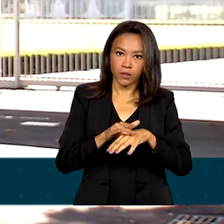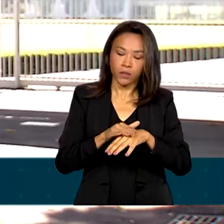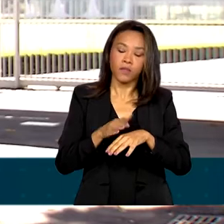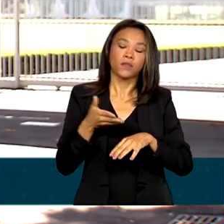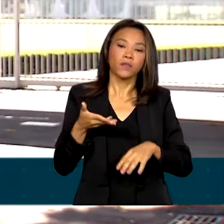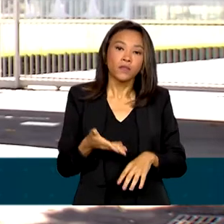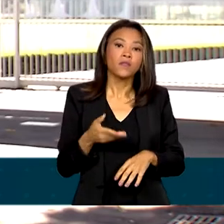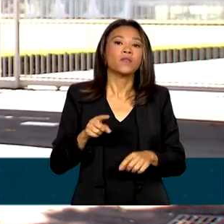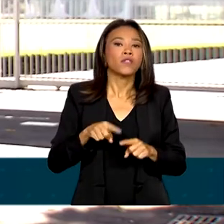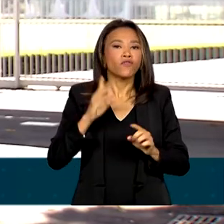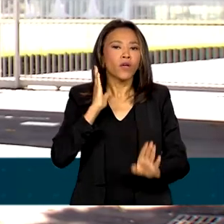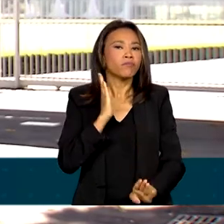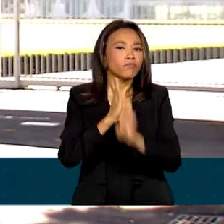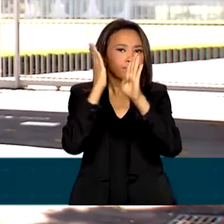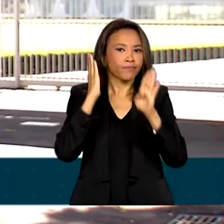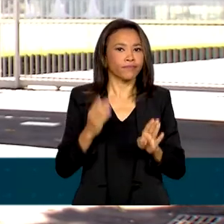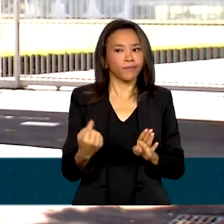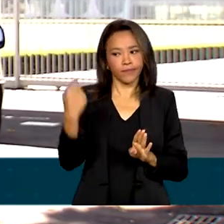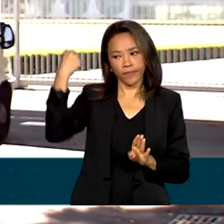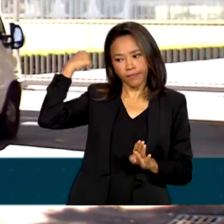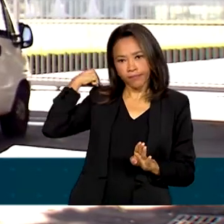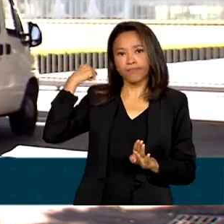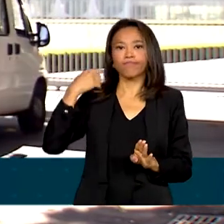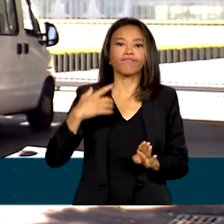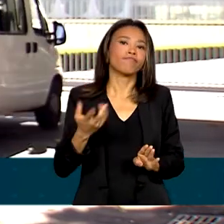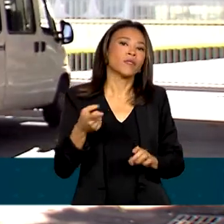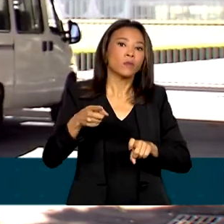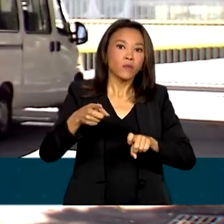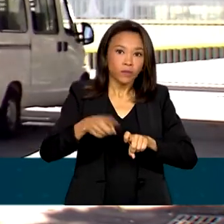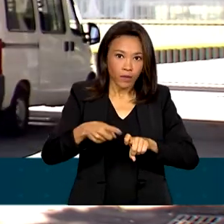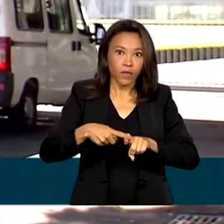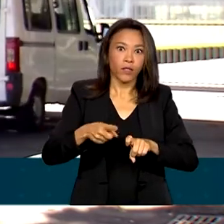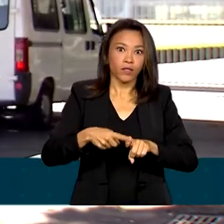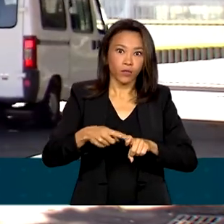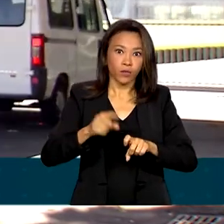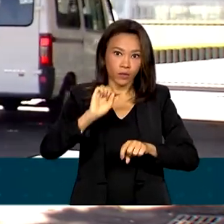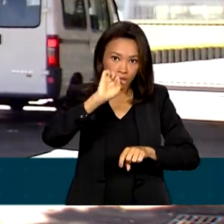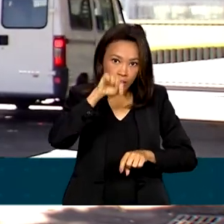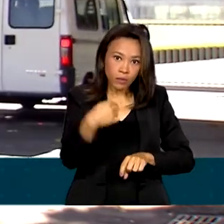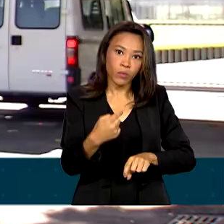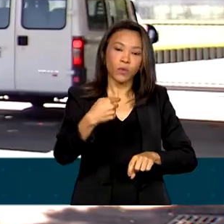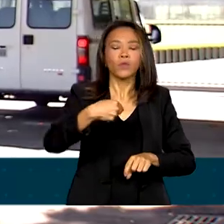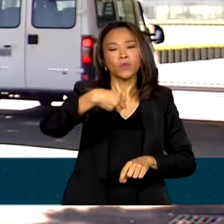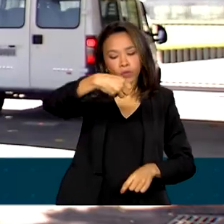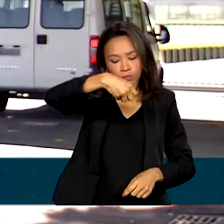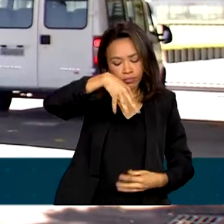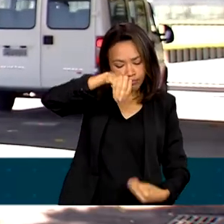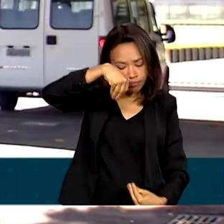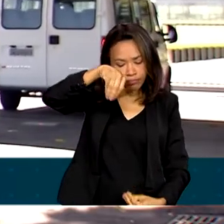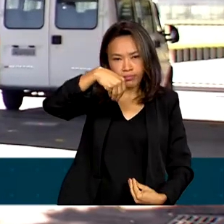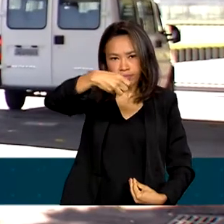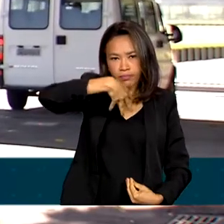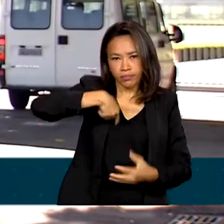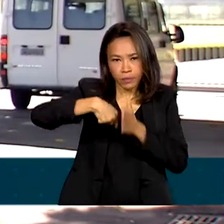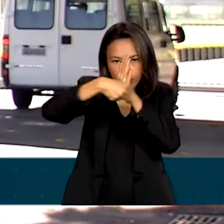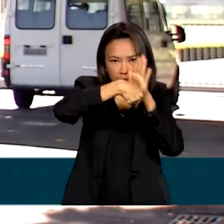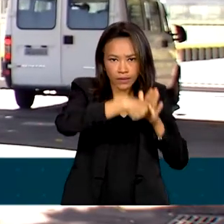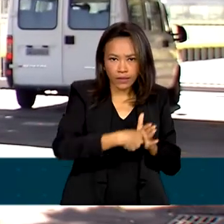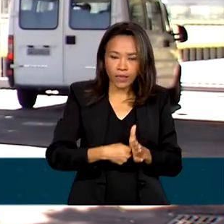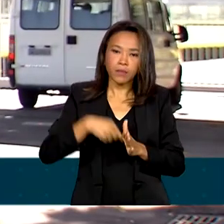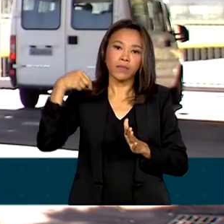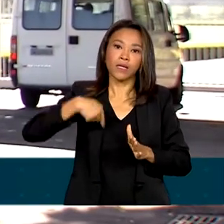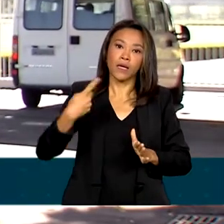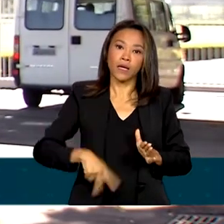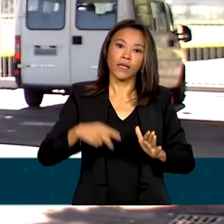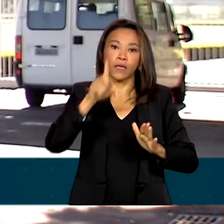influenza a diagnosticada e neste fim de semana pelos médicos após exames no hospital sírio-libanês aqui em Brasília né Por esse